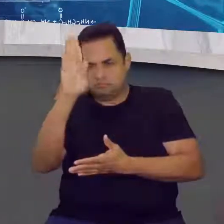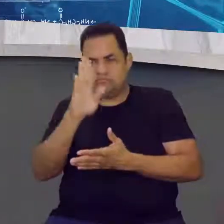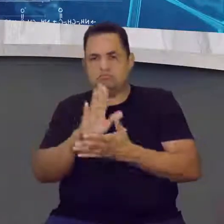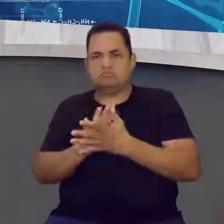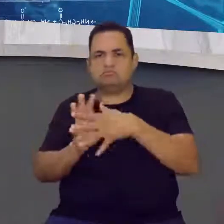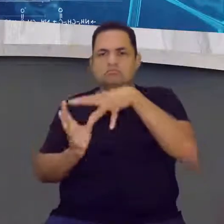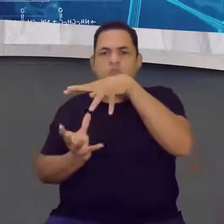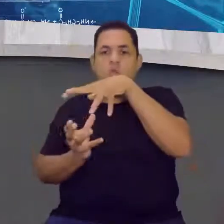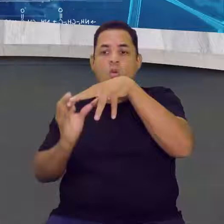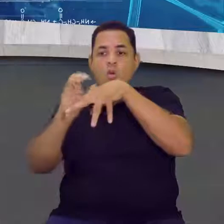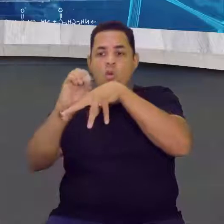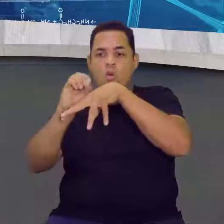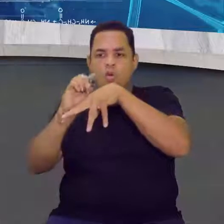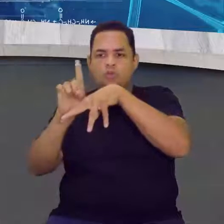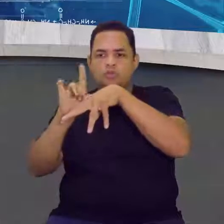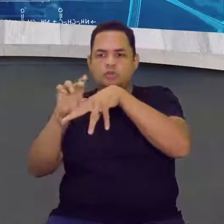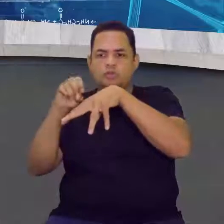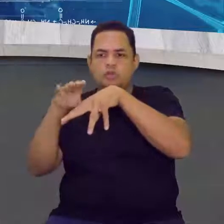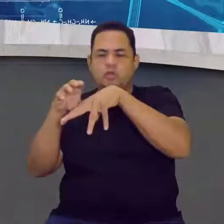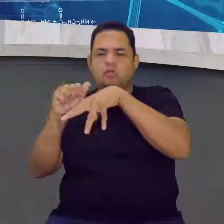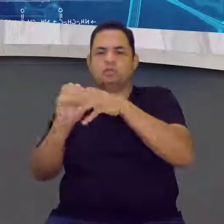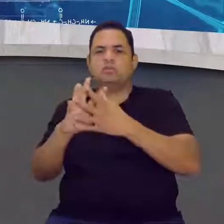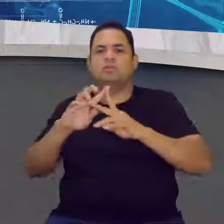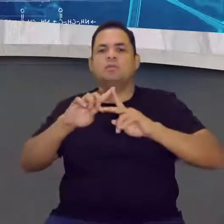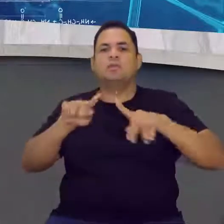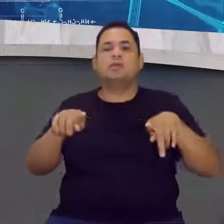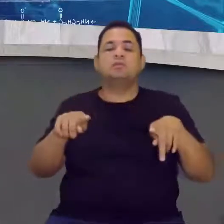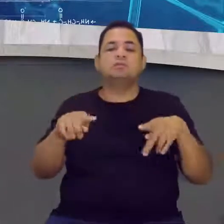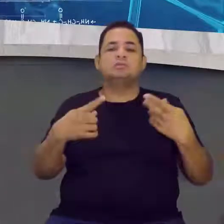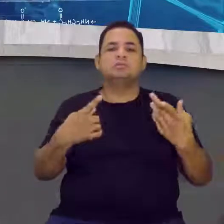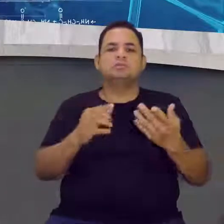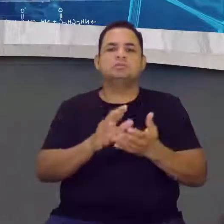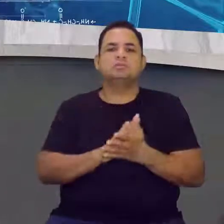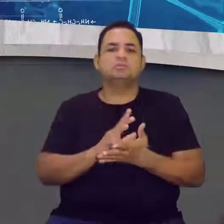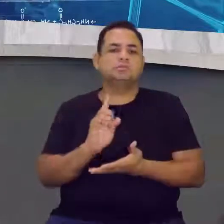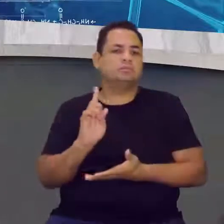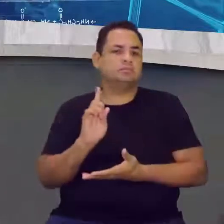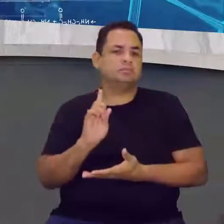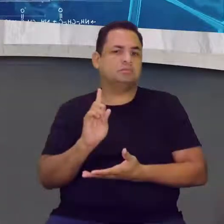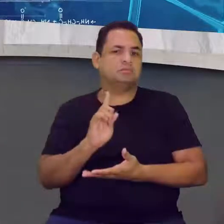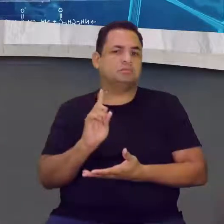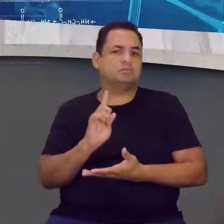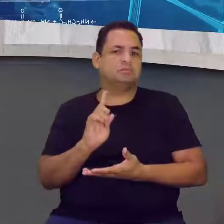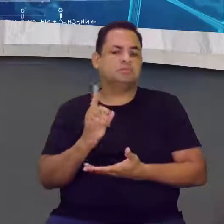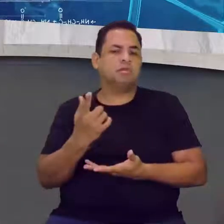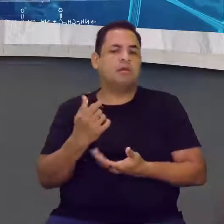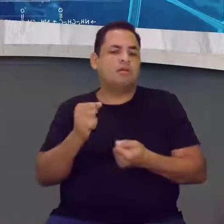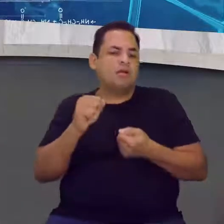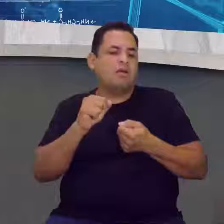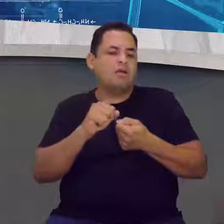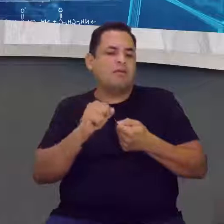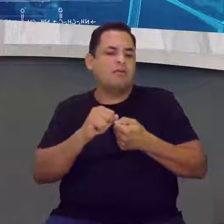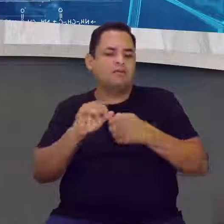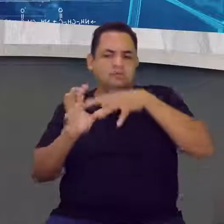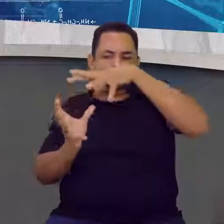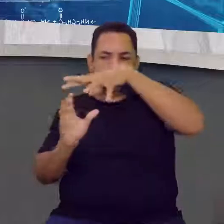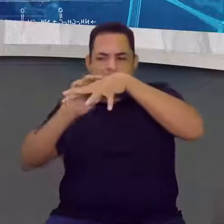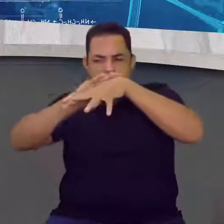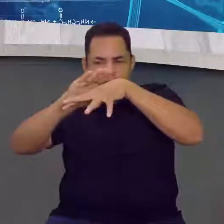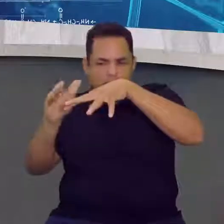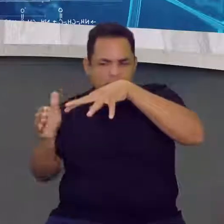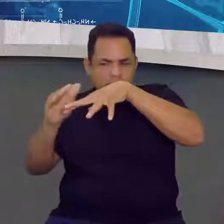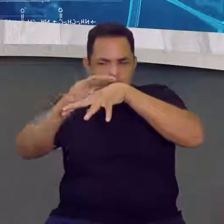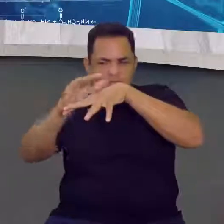fundamental nisso. Só que a camada de ozônio, ela não só providencia essa camada de